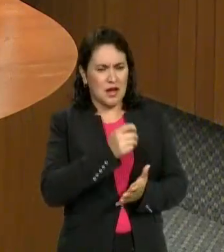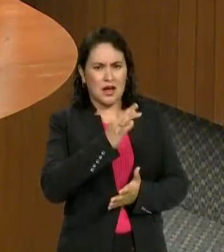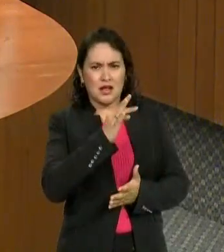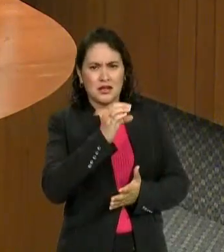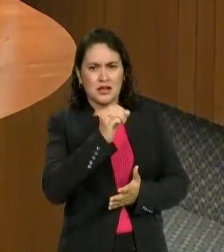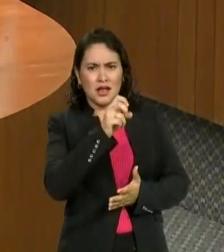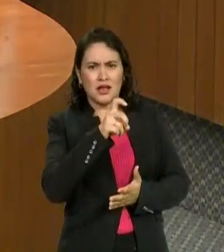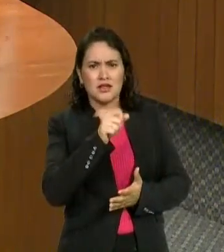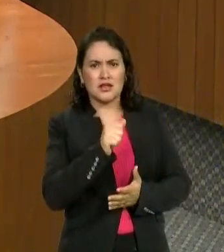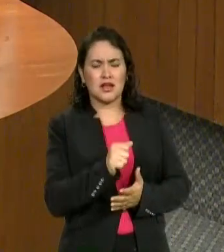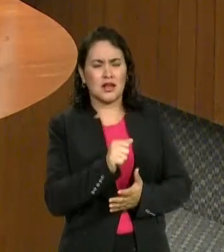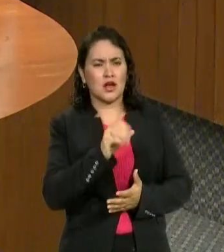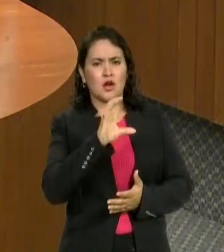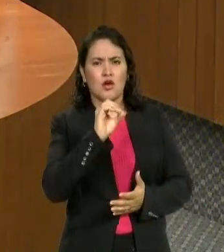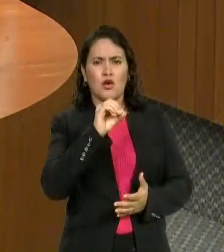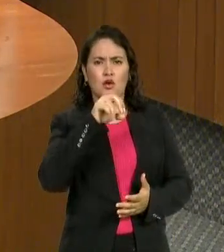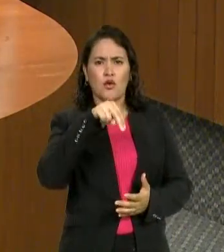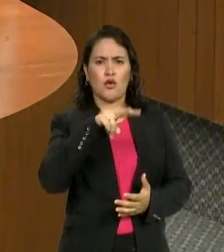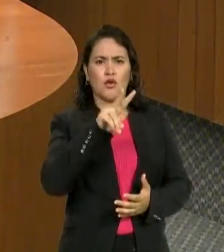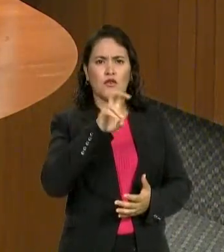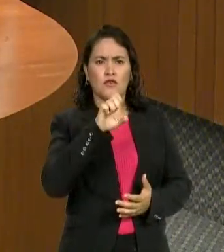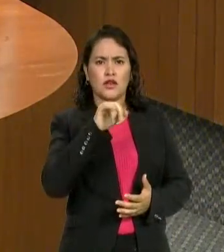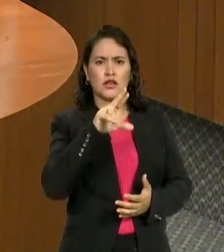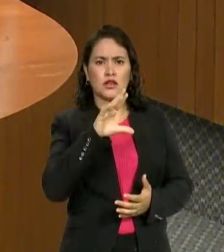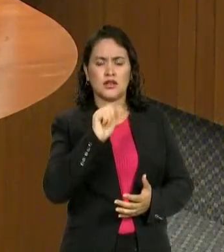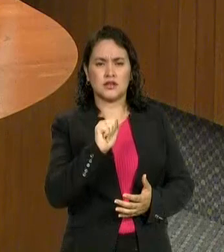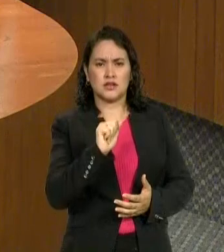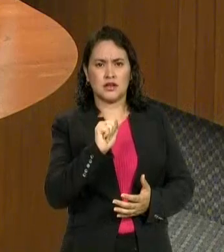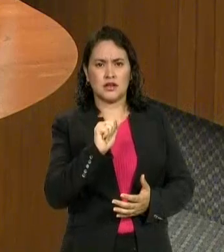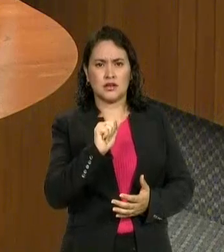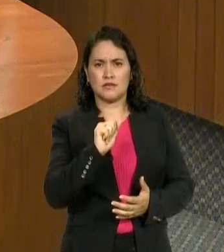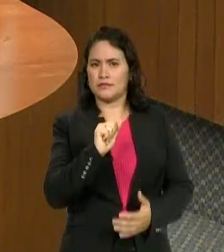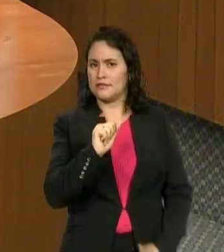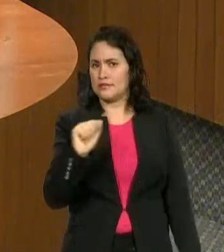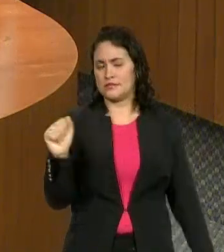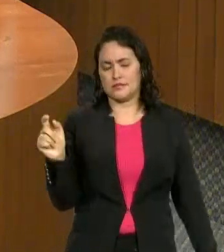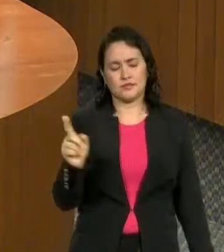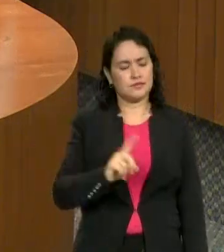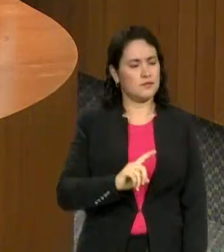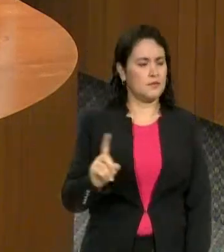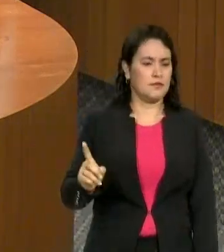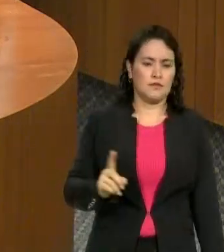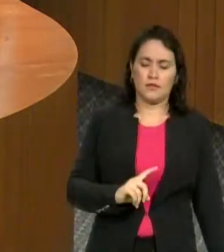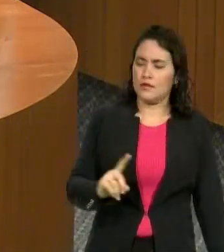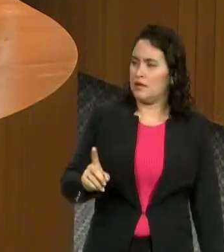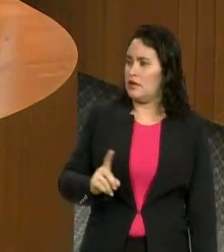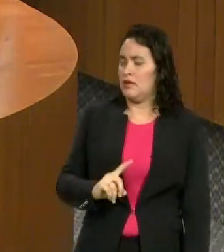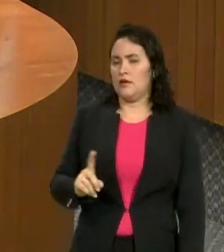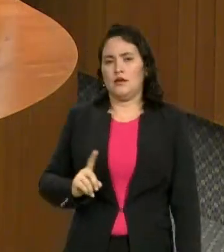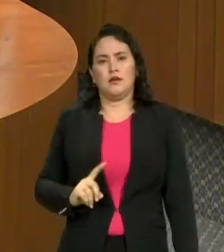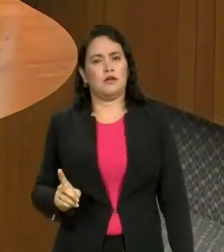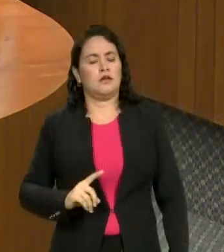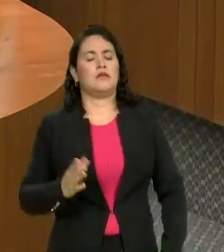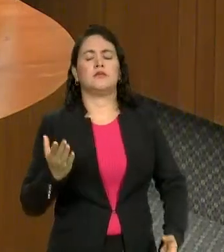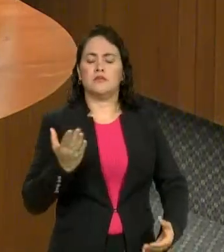que baixar isso aí. Vamos oficiar Deus, o mundo e o Raimundo, mas esse negócio não vai ficar desse jeito. Pode ter certeza.